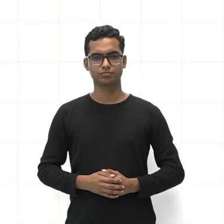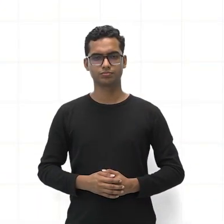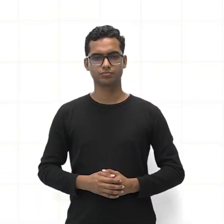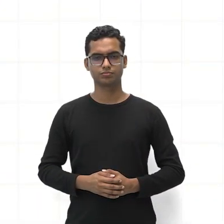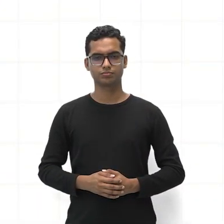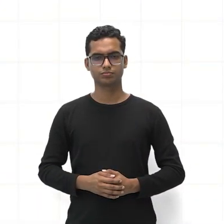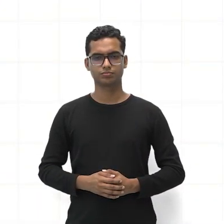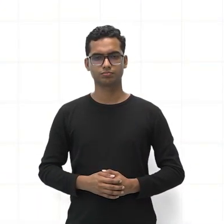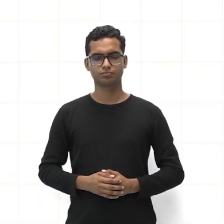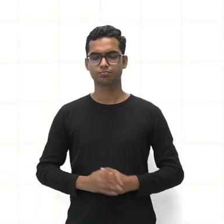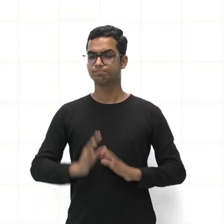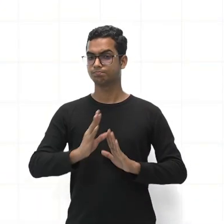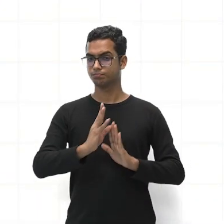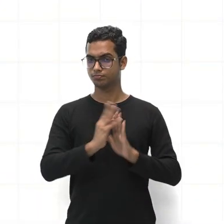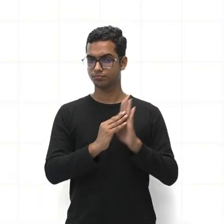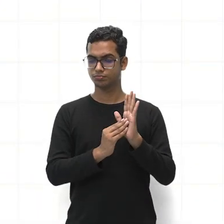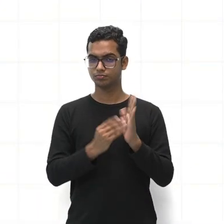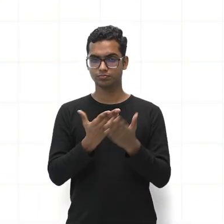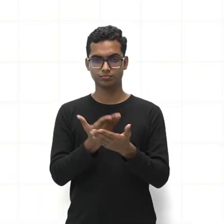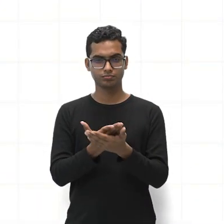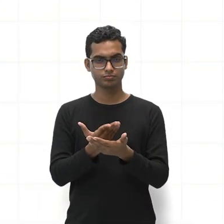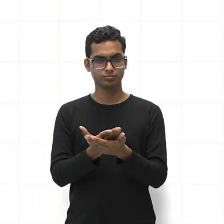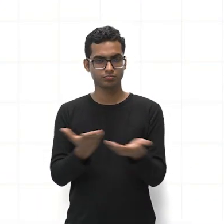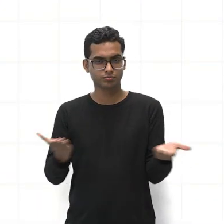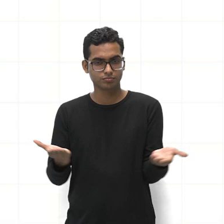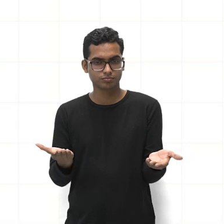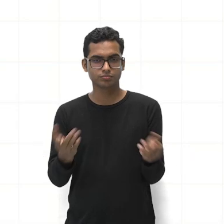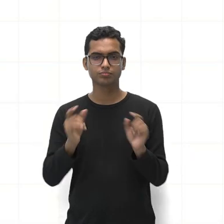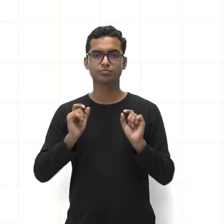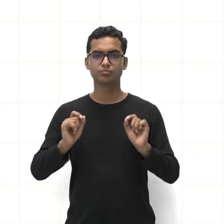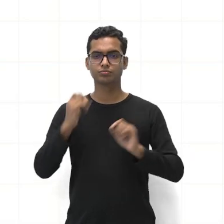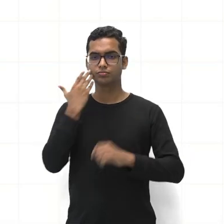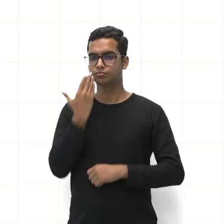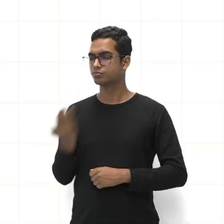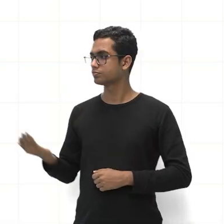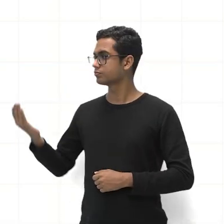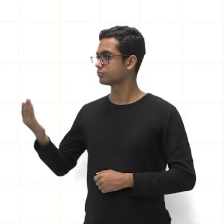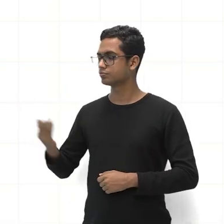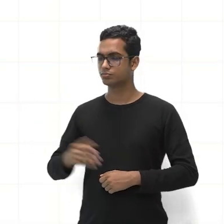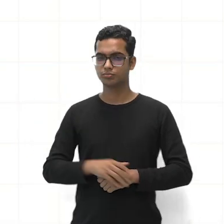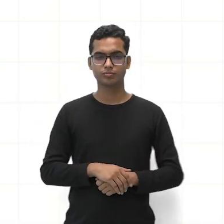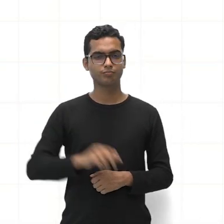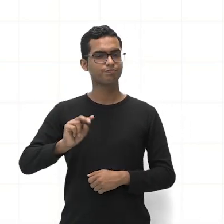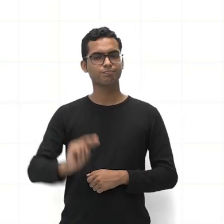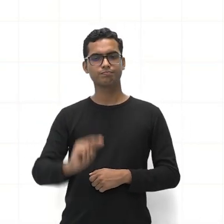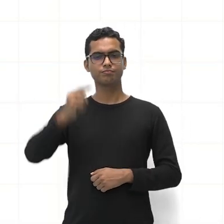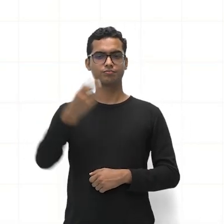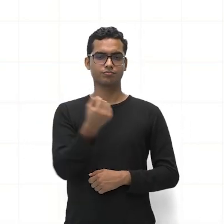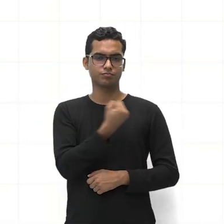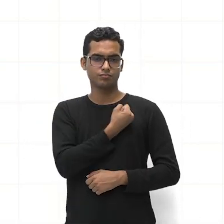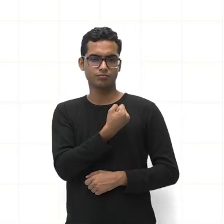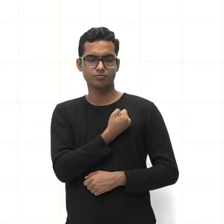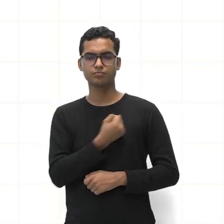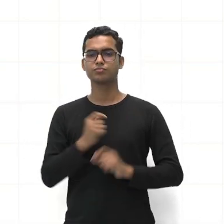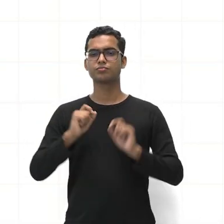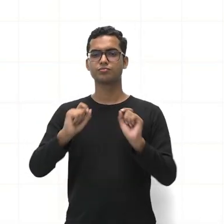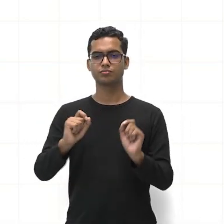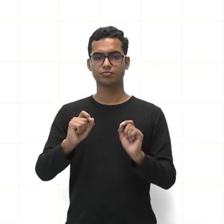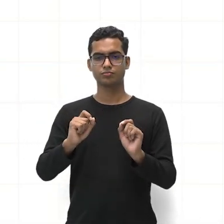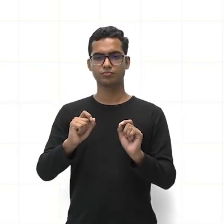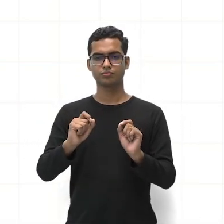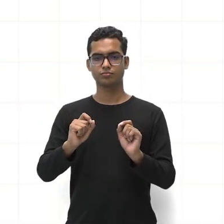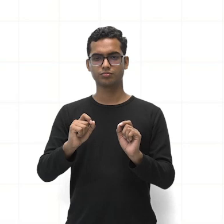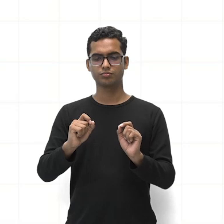O conteúdo da nossa aula trata da operação de potenciação com números racionais na